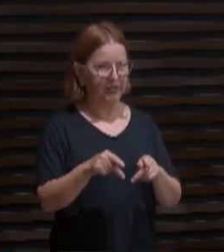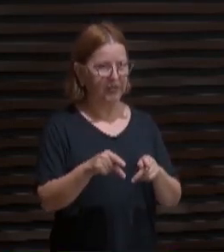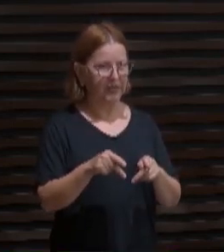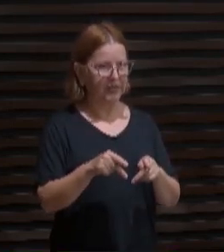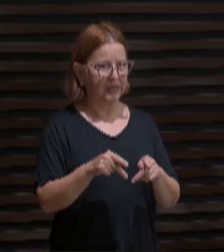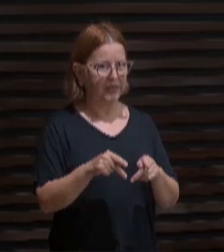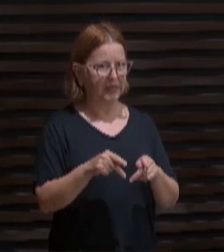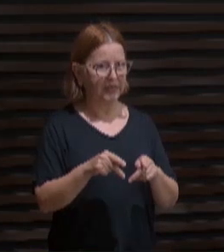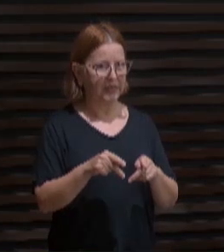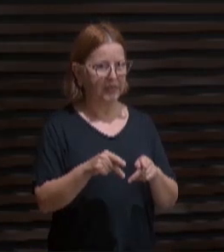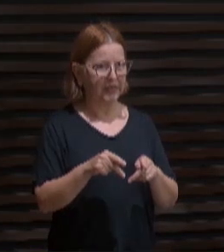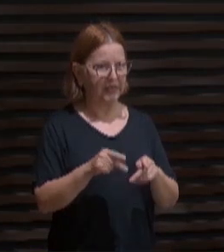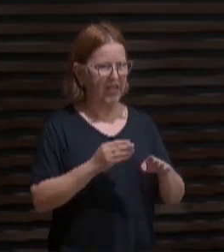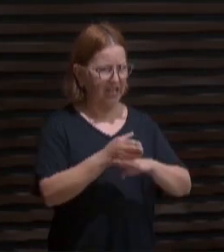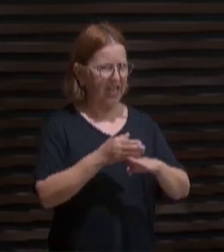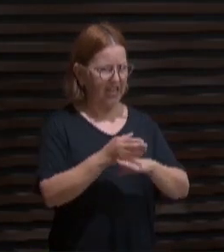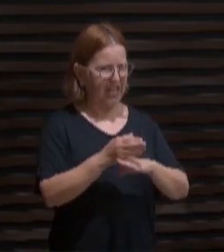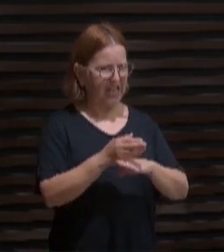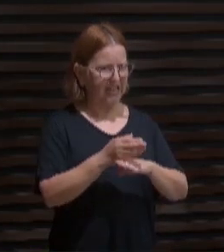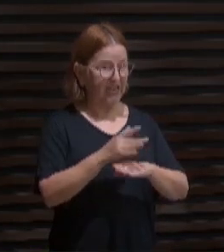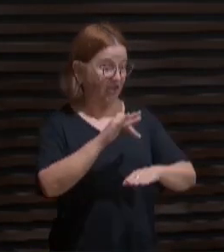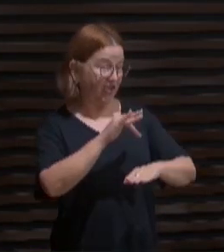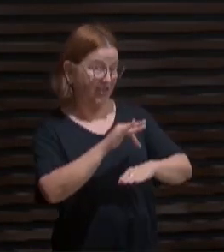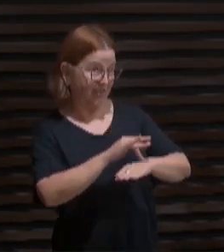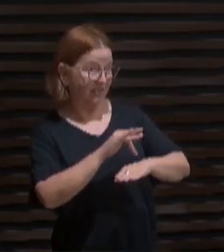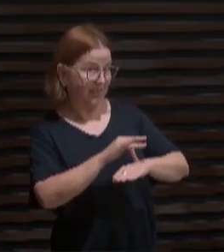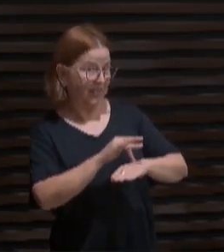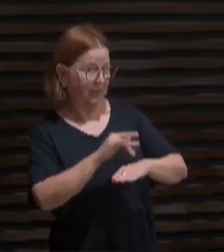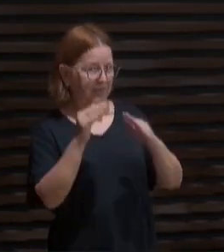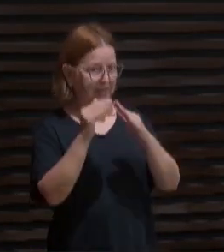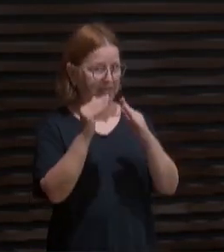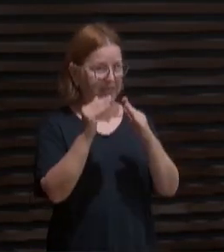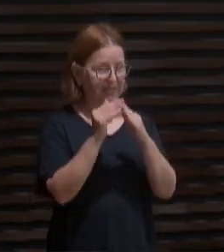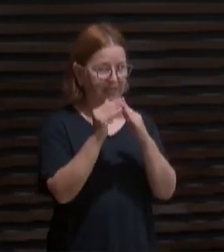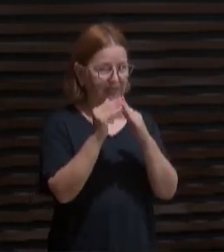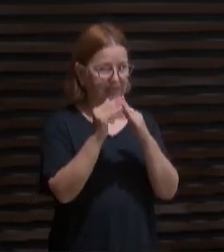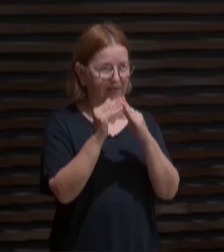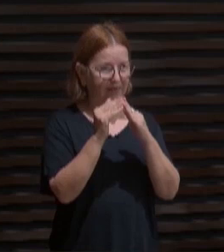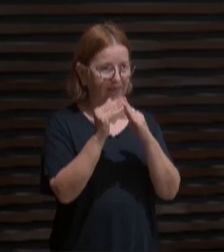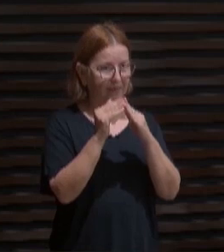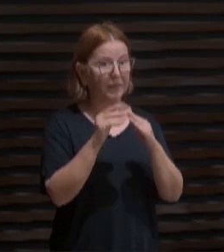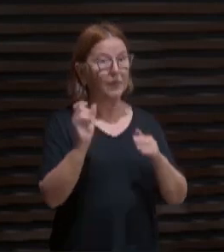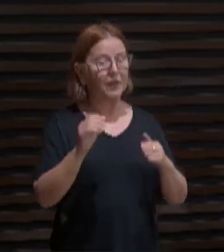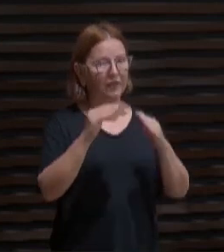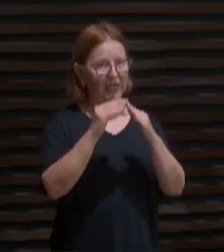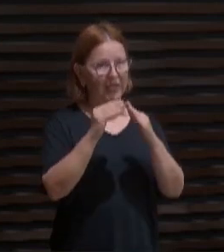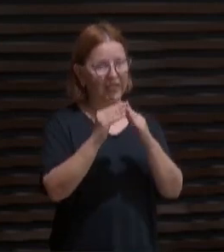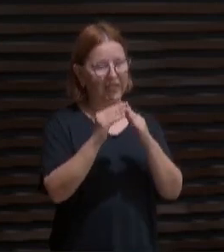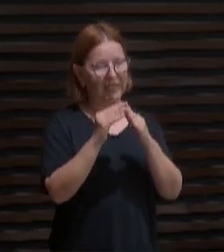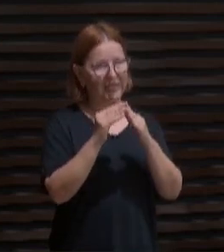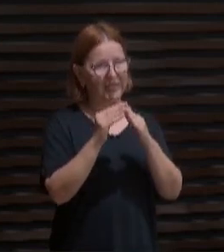sorrateiramente nas casas. E esta palavra casa aqui tem a ver com aquela